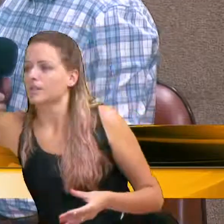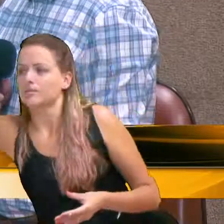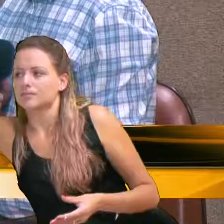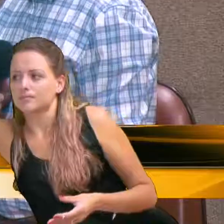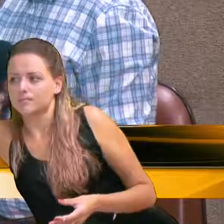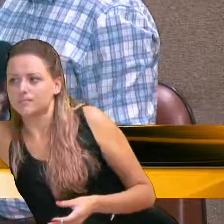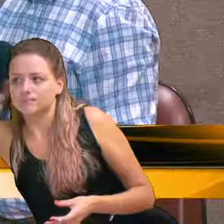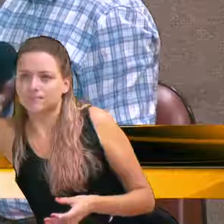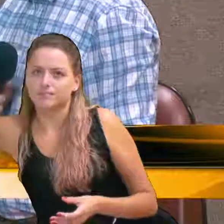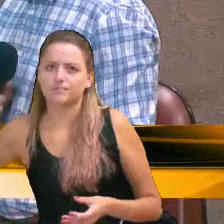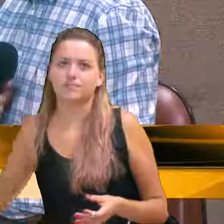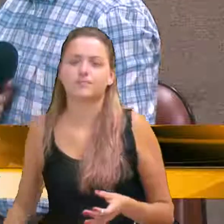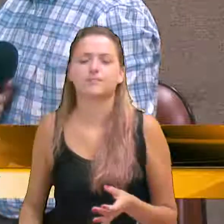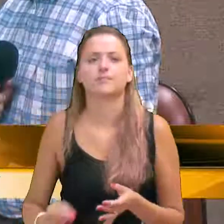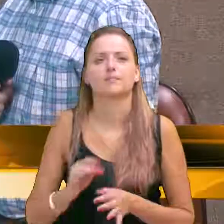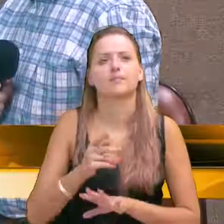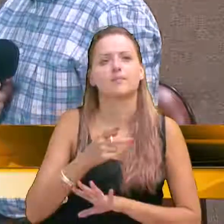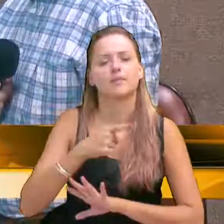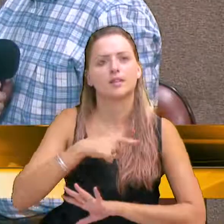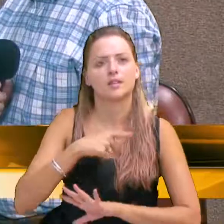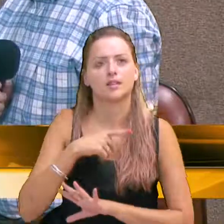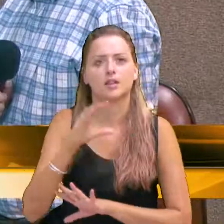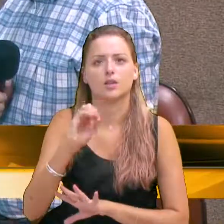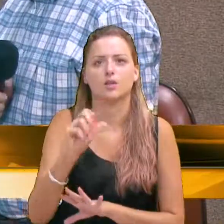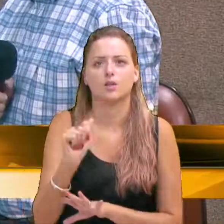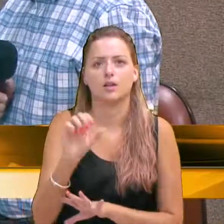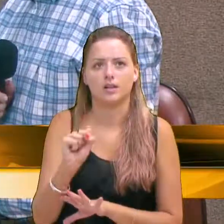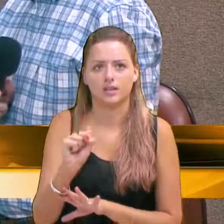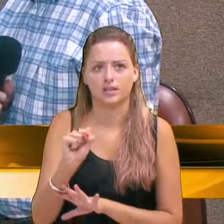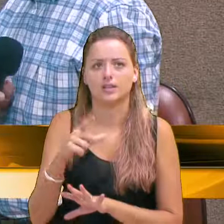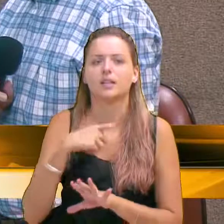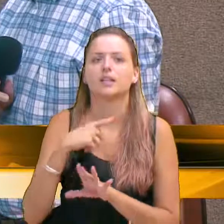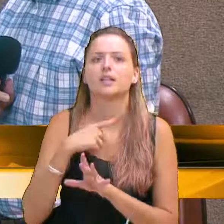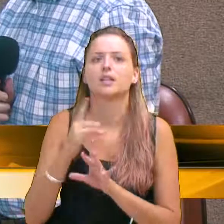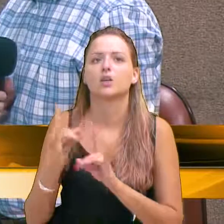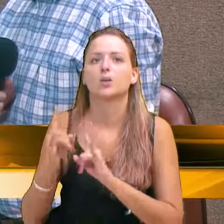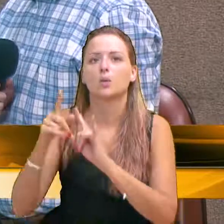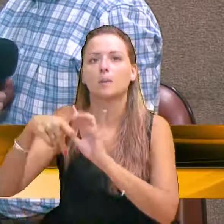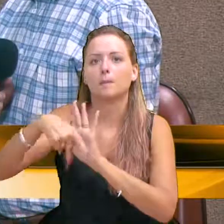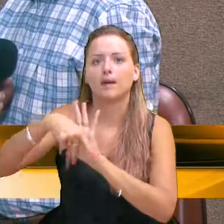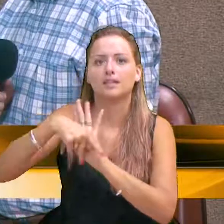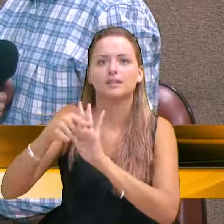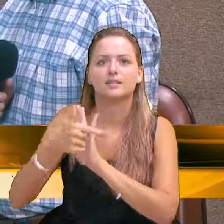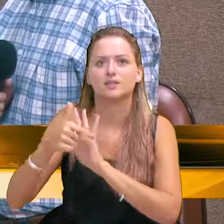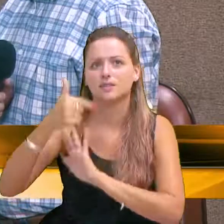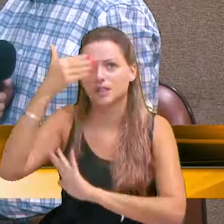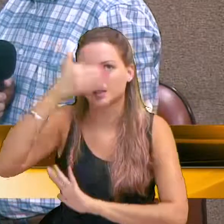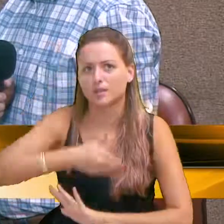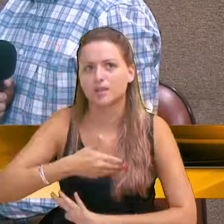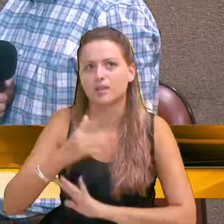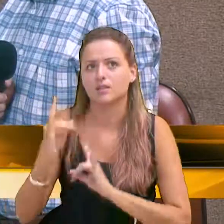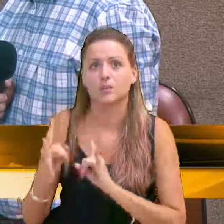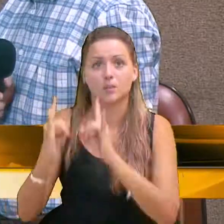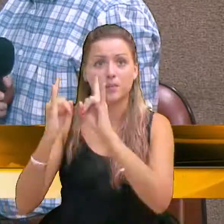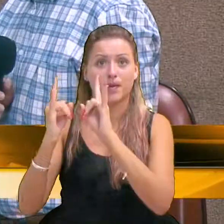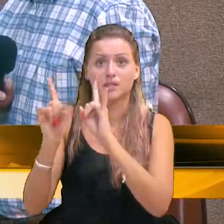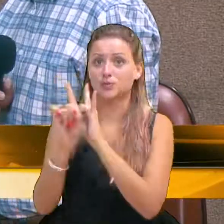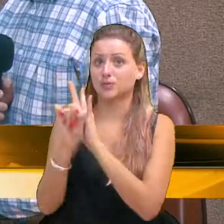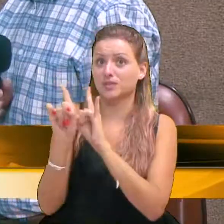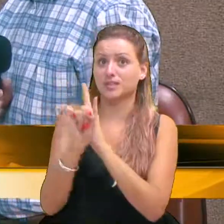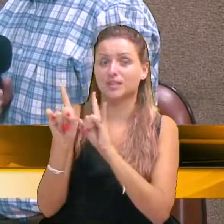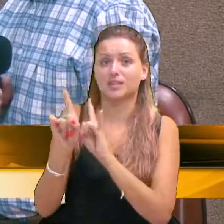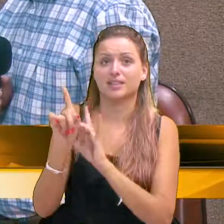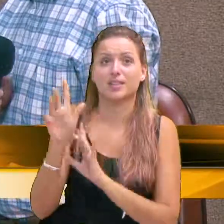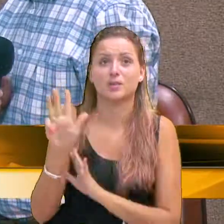apartamento, que está registrado no nome da OAS, com escritura, está penhorado. Não existe prova, o apartamento não é dele. A